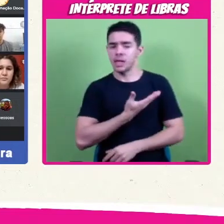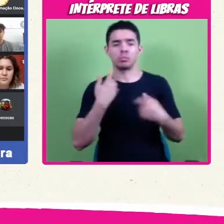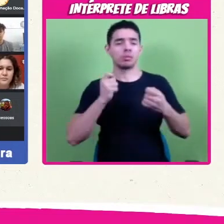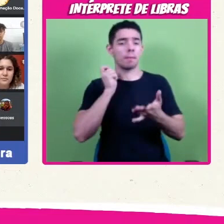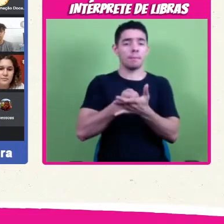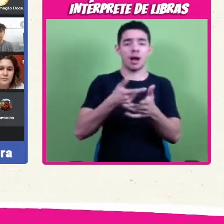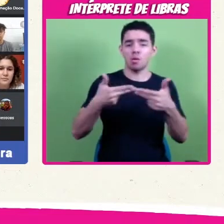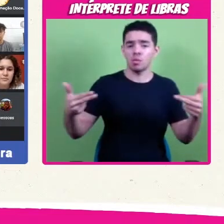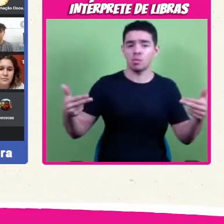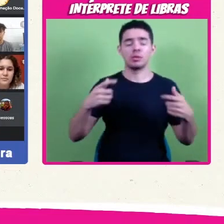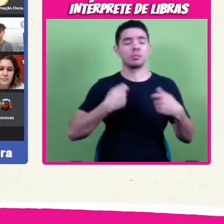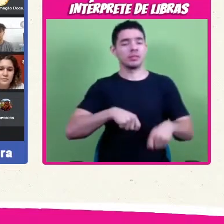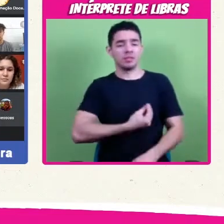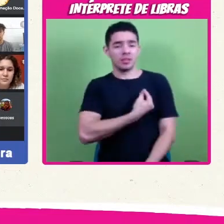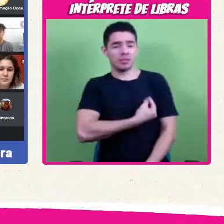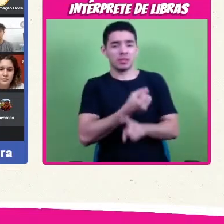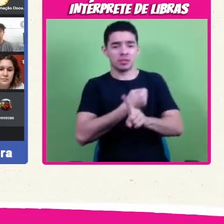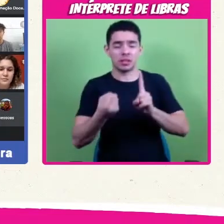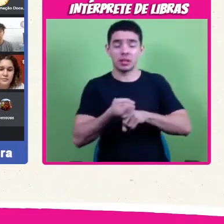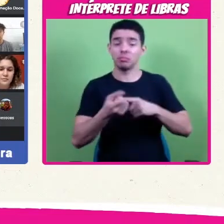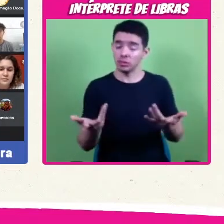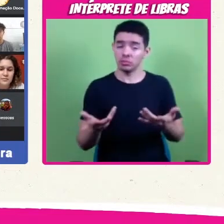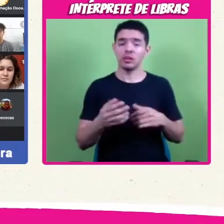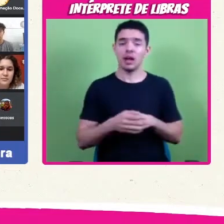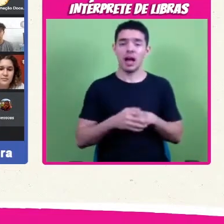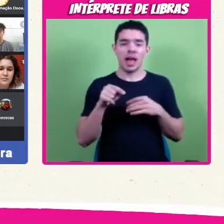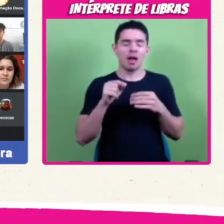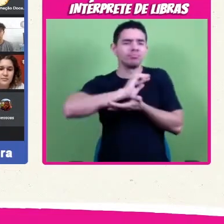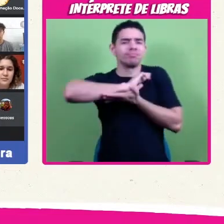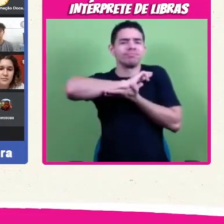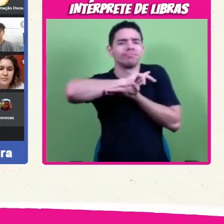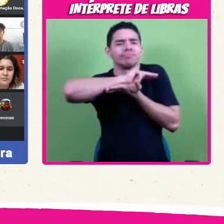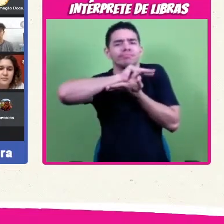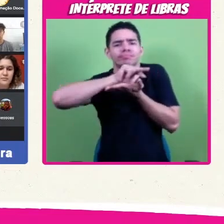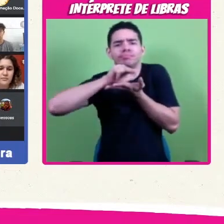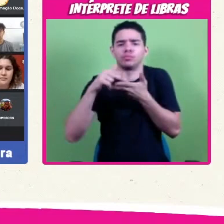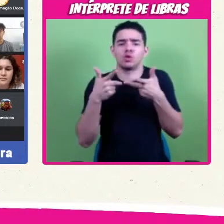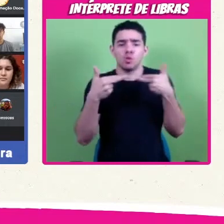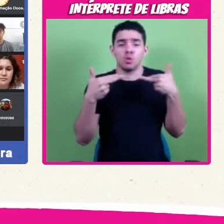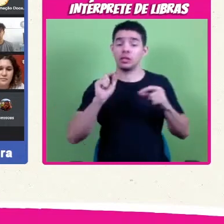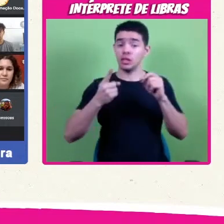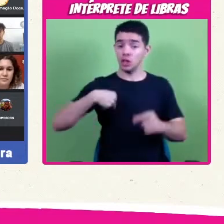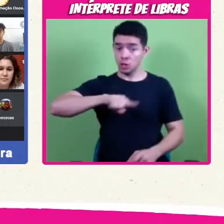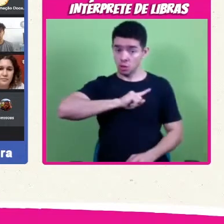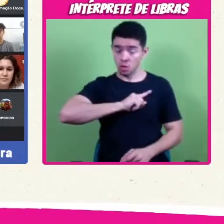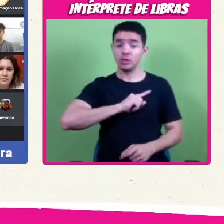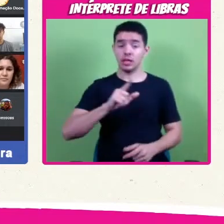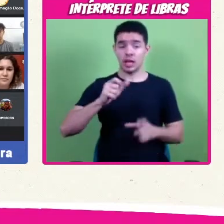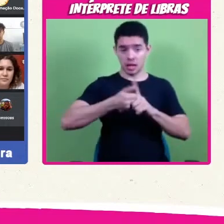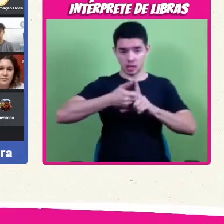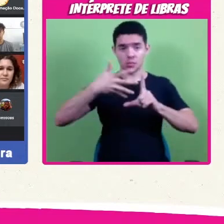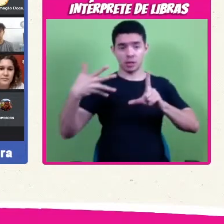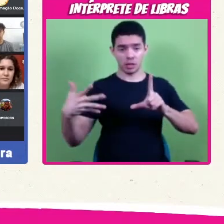eu tenho que viver em sociedade. Então, é uma complexidade de coisas que nós, LGBTs, também